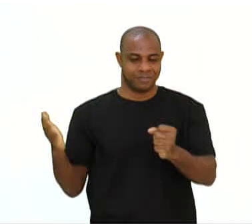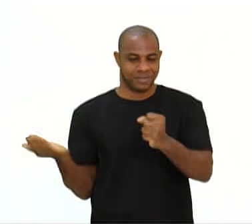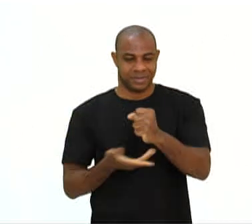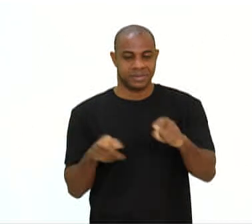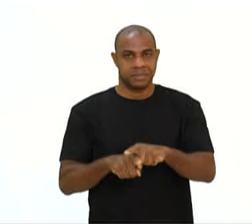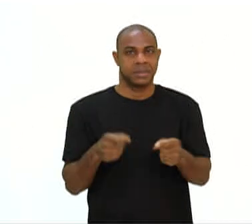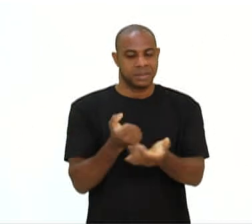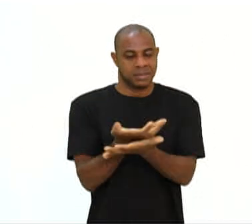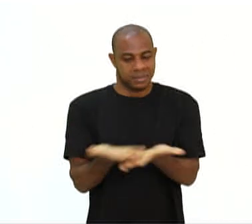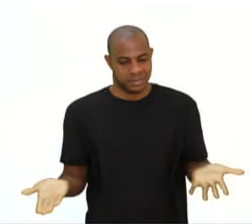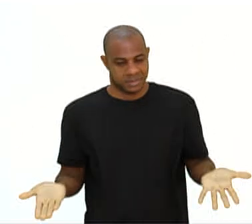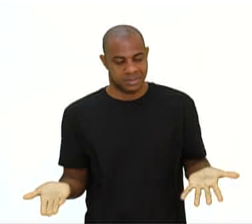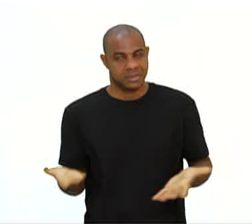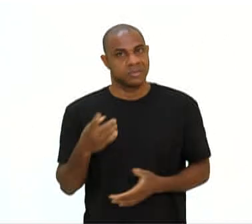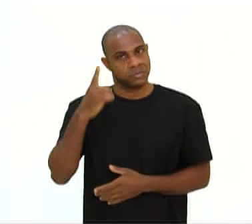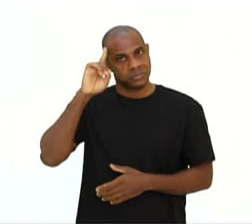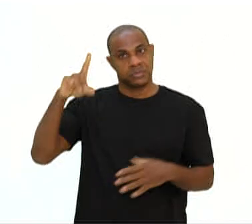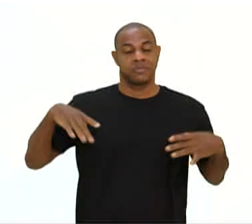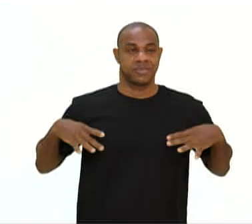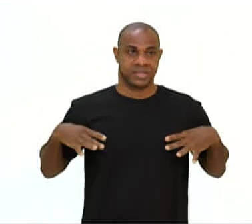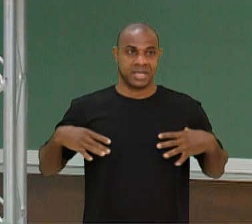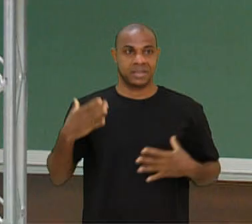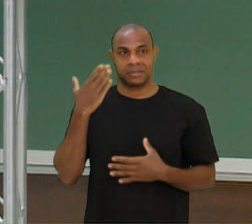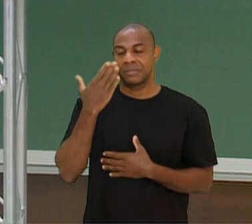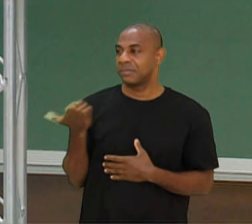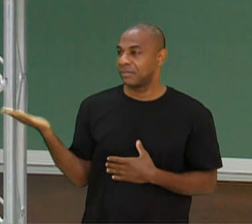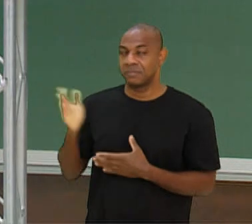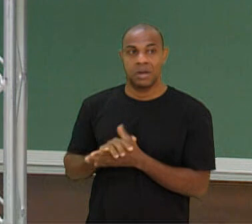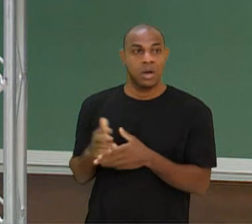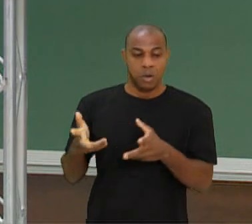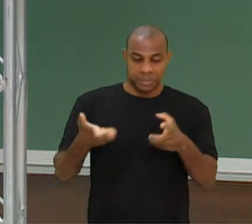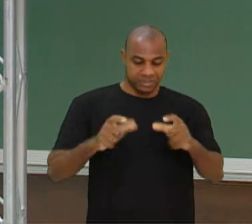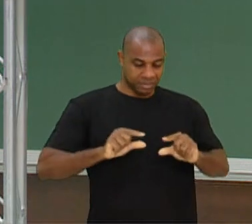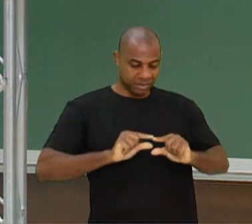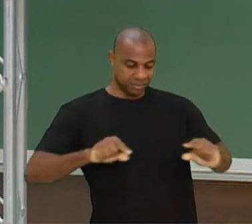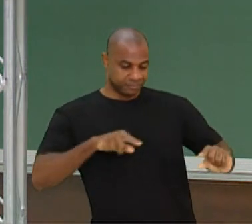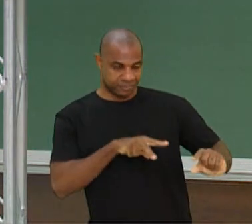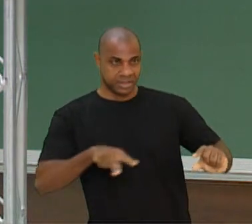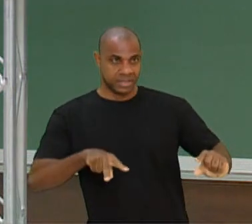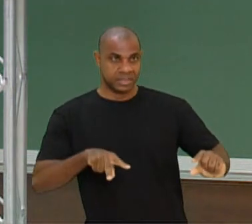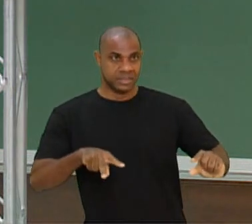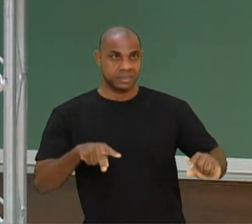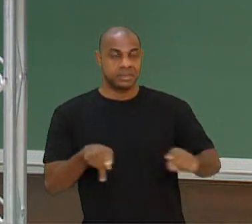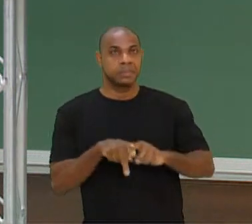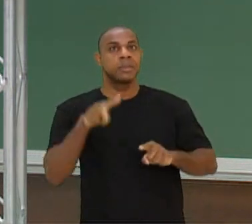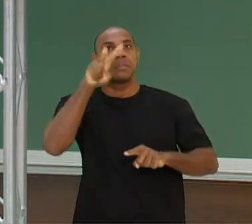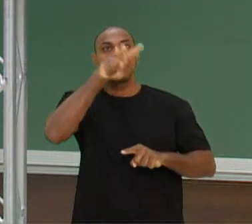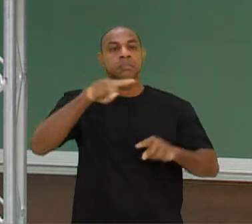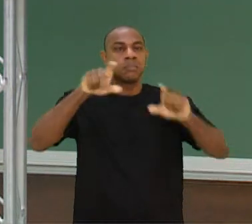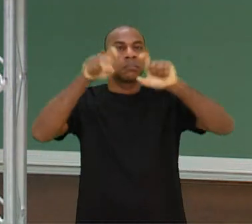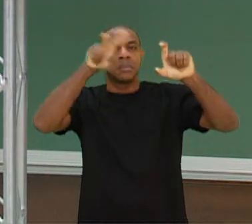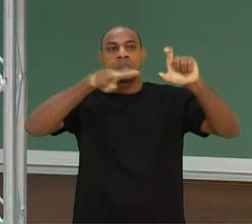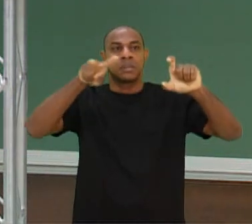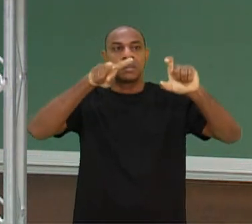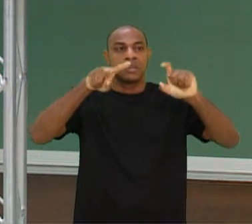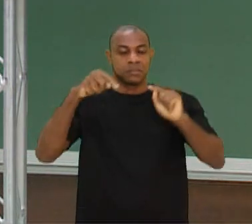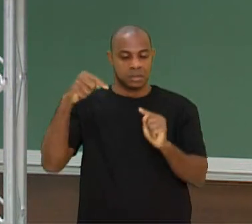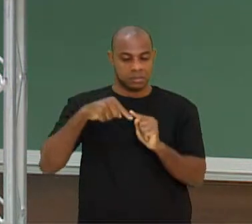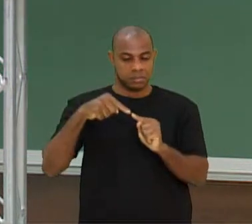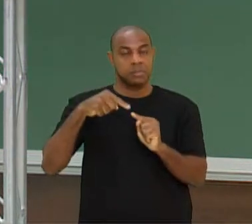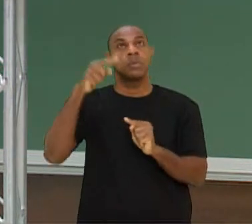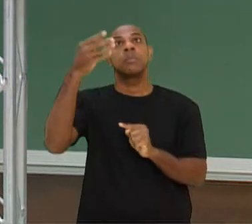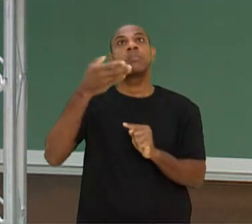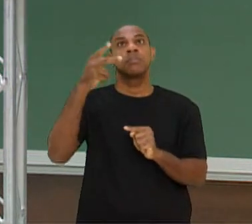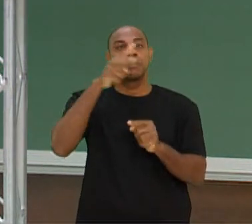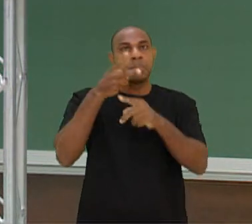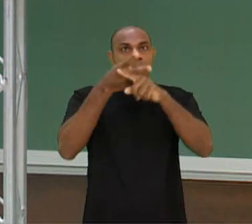celebração do Dia de Ação de Graças. Vocês vão observar a frase que nós temos aqui com o nosso fragmento e vão completá-la para mim. Vou dar um